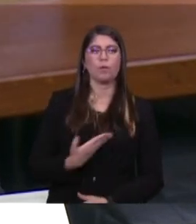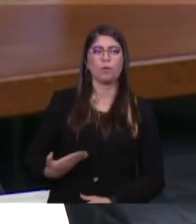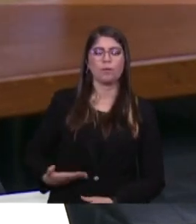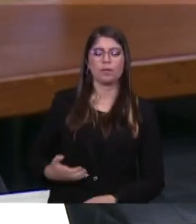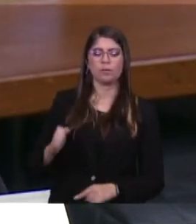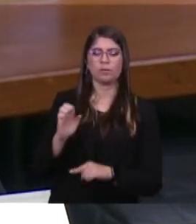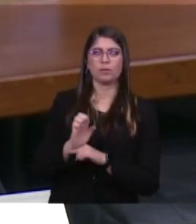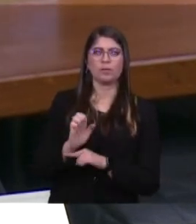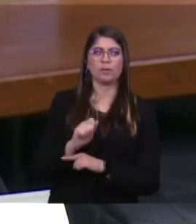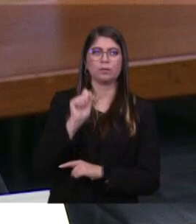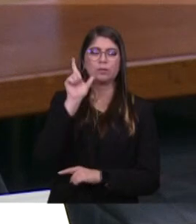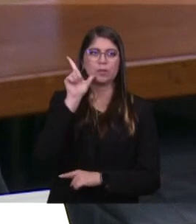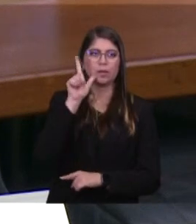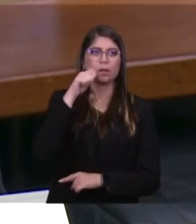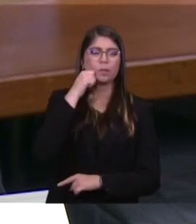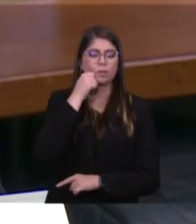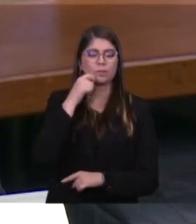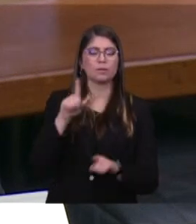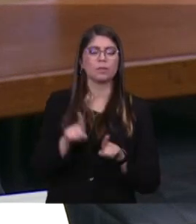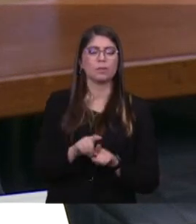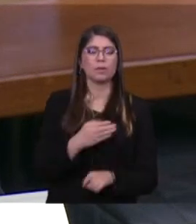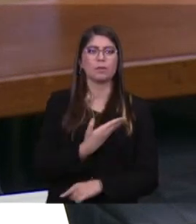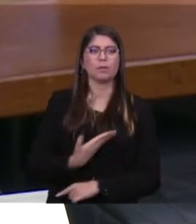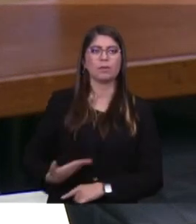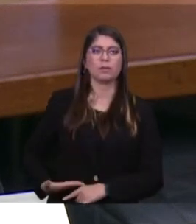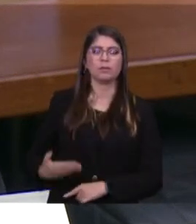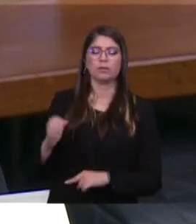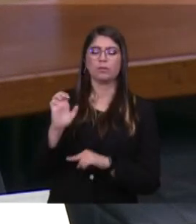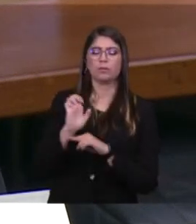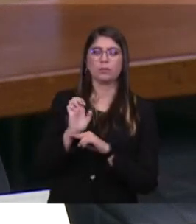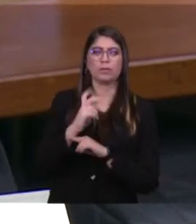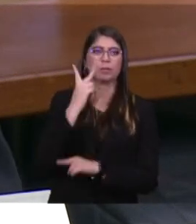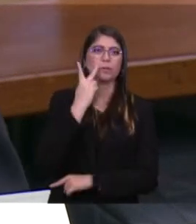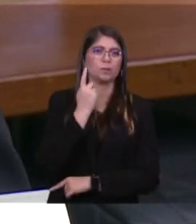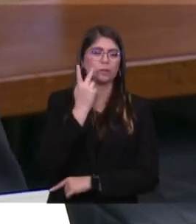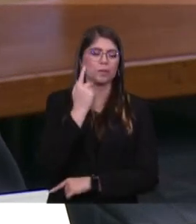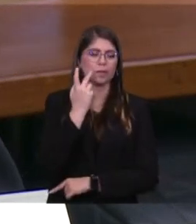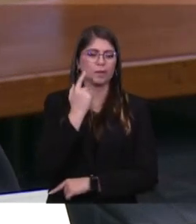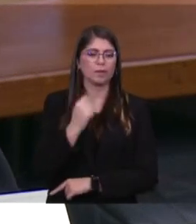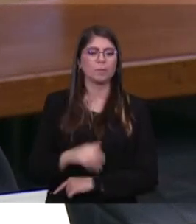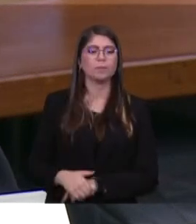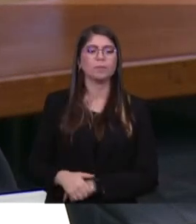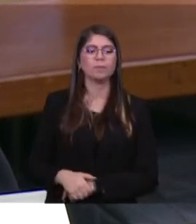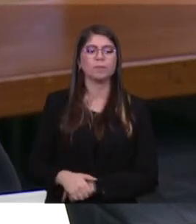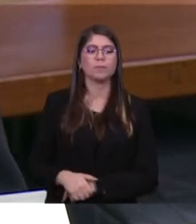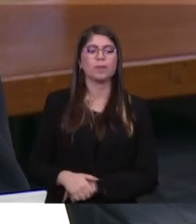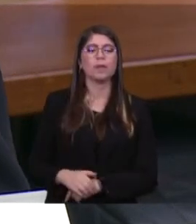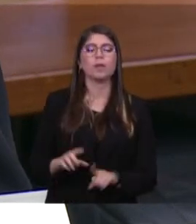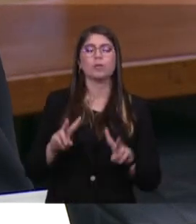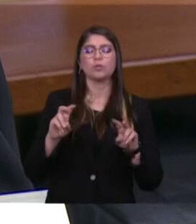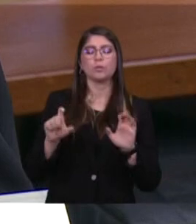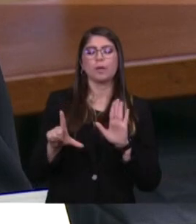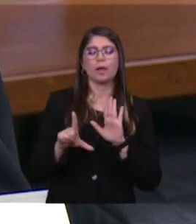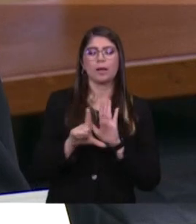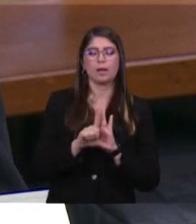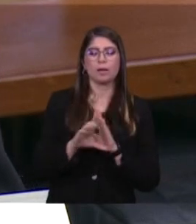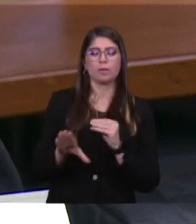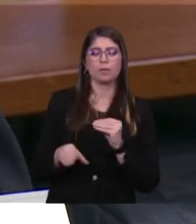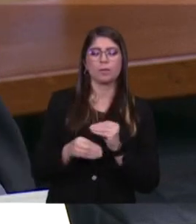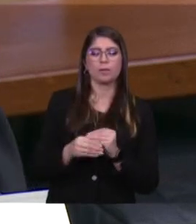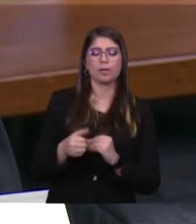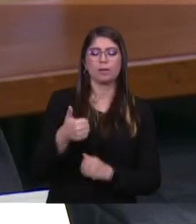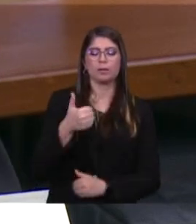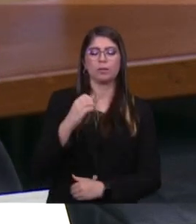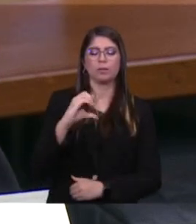de Alagoas e pelo governador do Estado do Ceará, nas quais se questiona a Lei Complementar